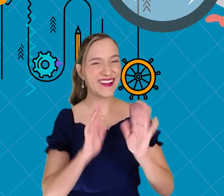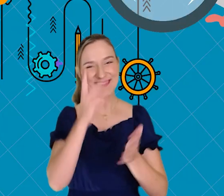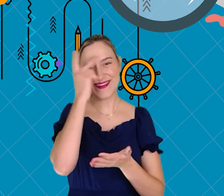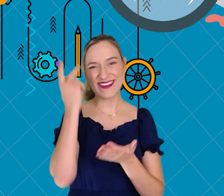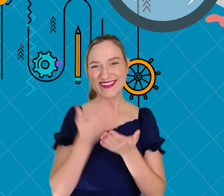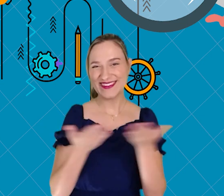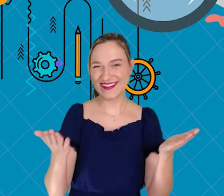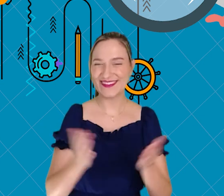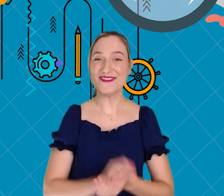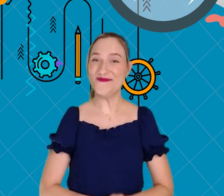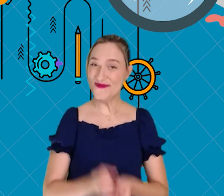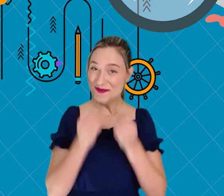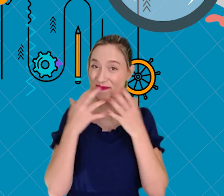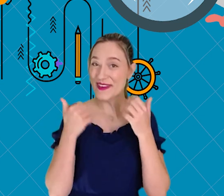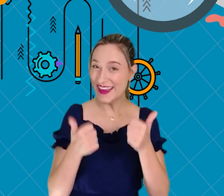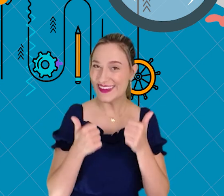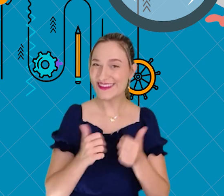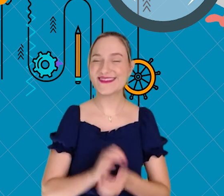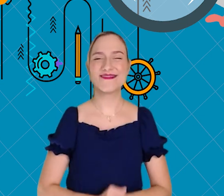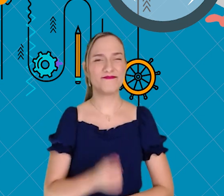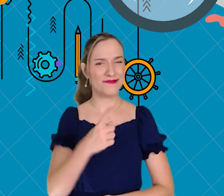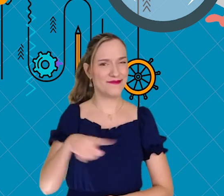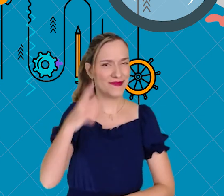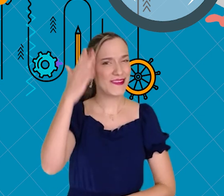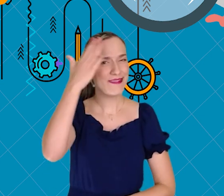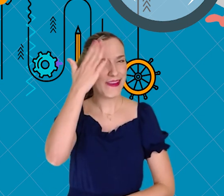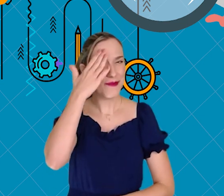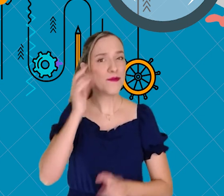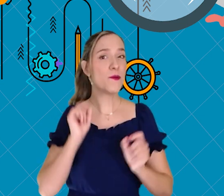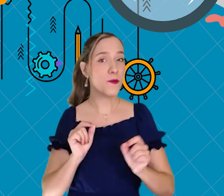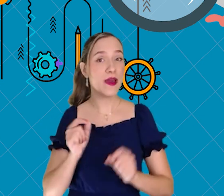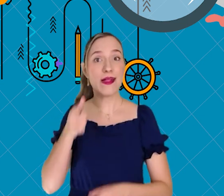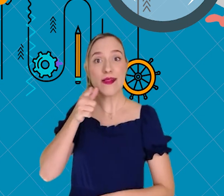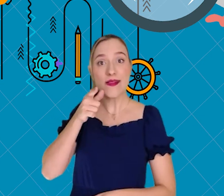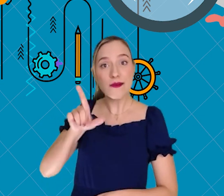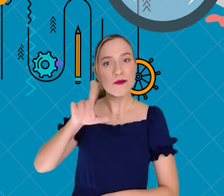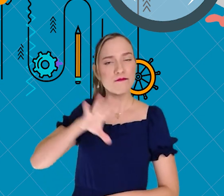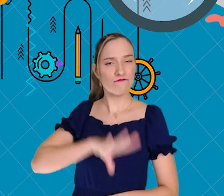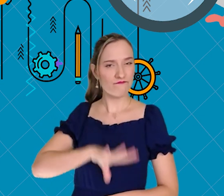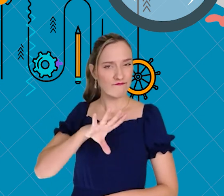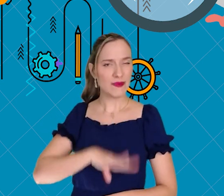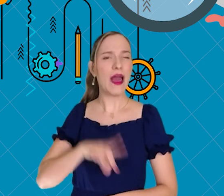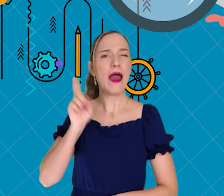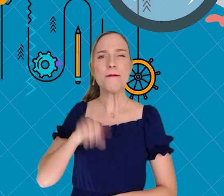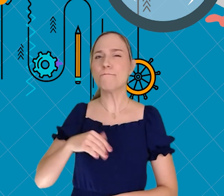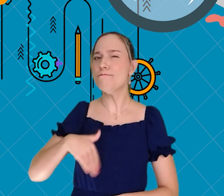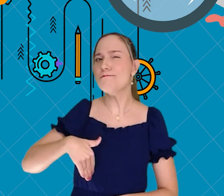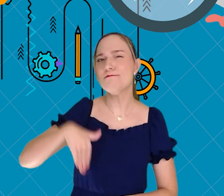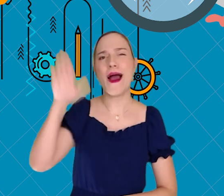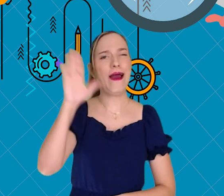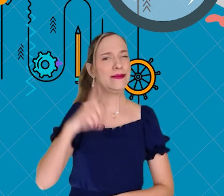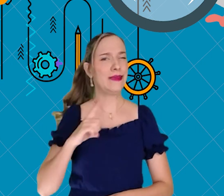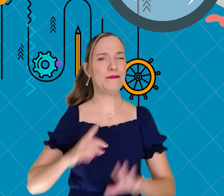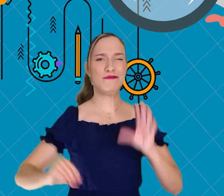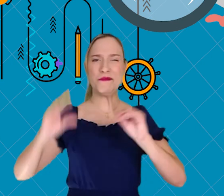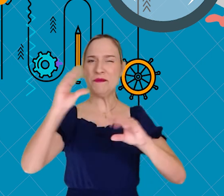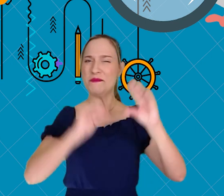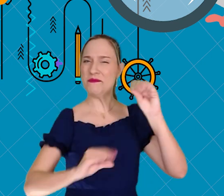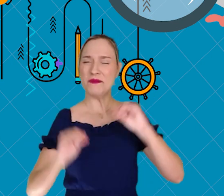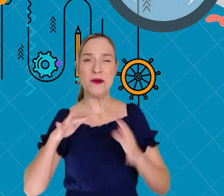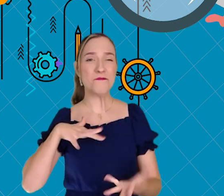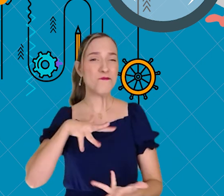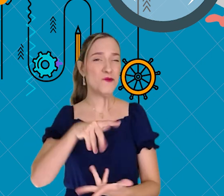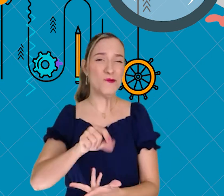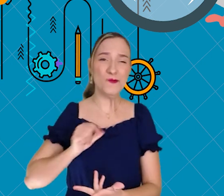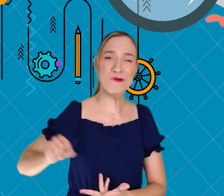Olá, pessoal. Tudo bem? Vocês sabiam que a língua portuguesa é uma das línguas mais faladas